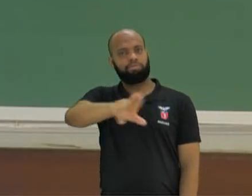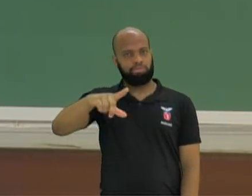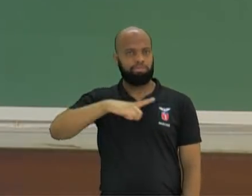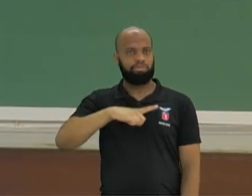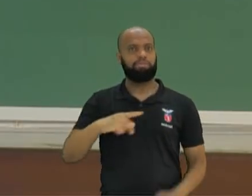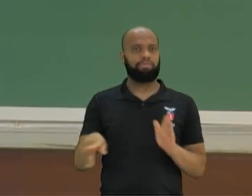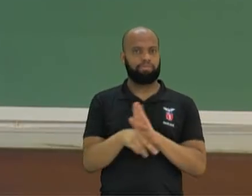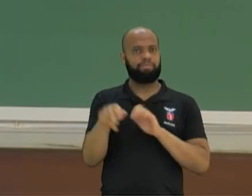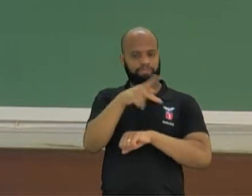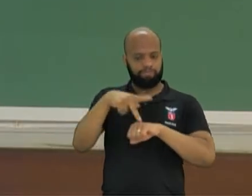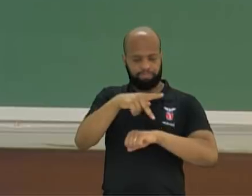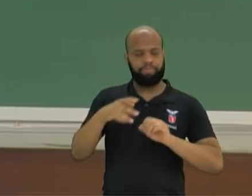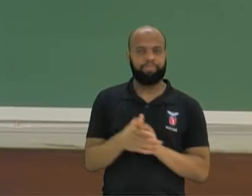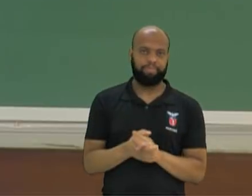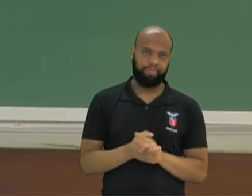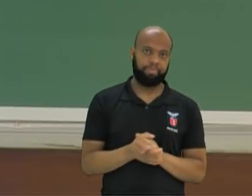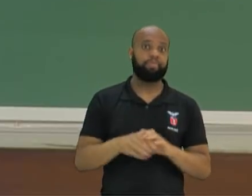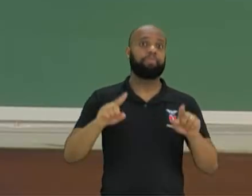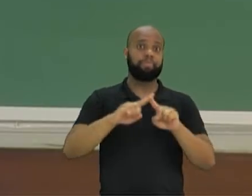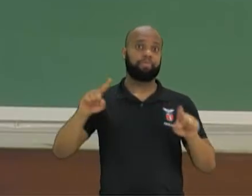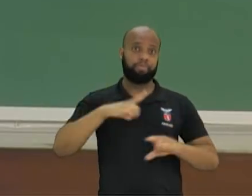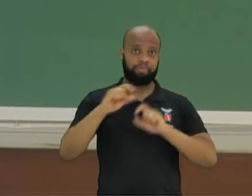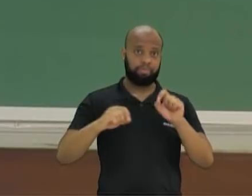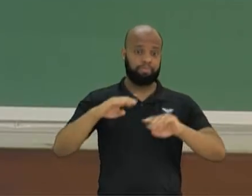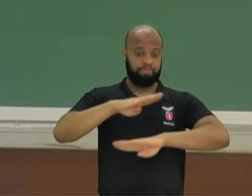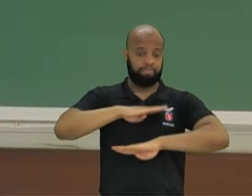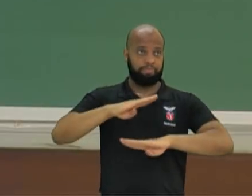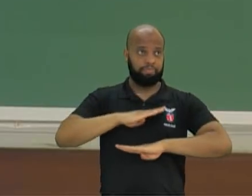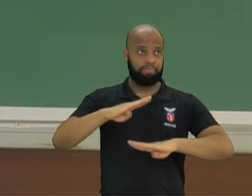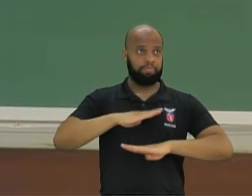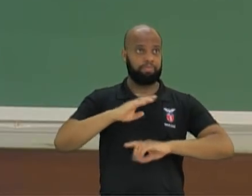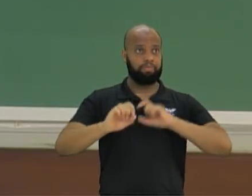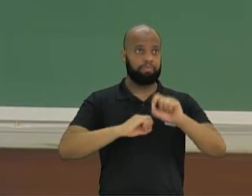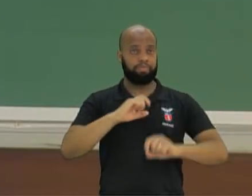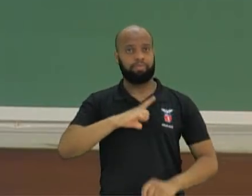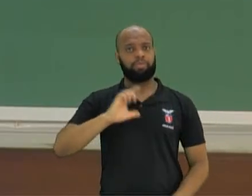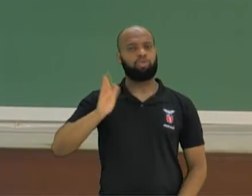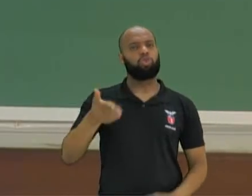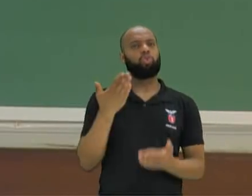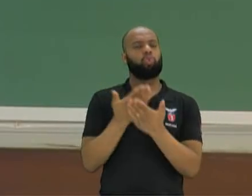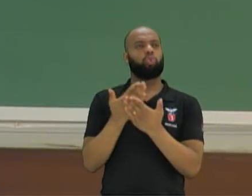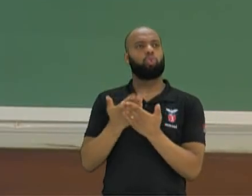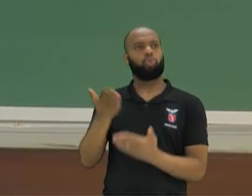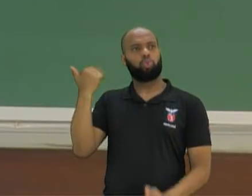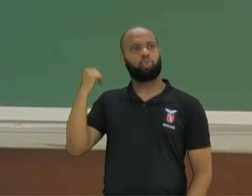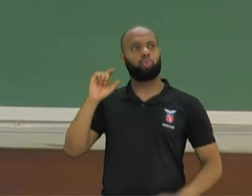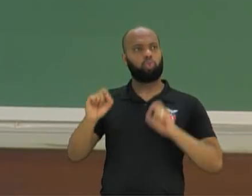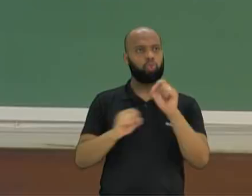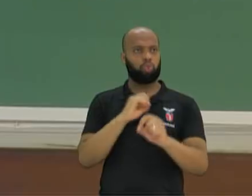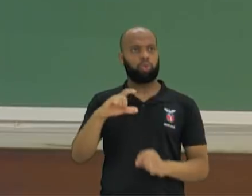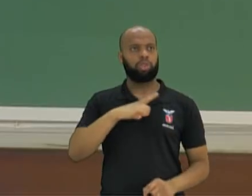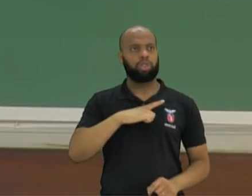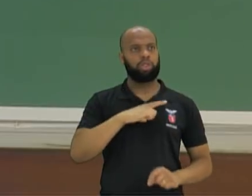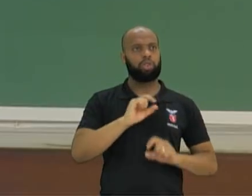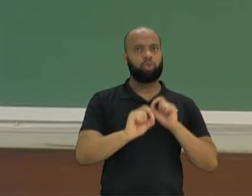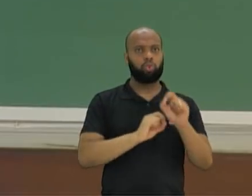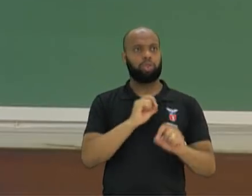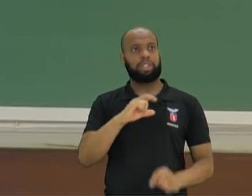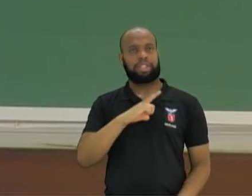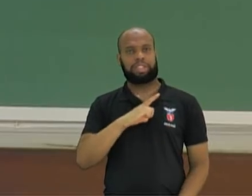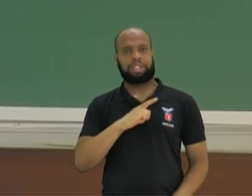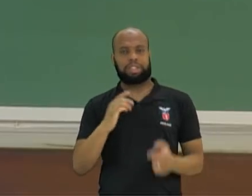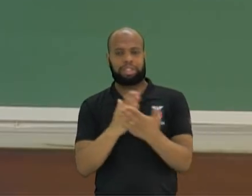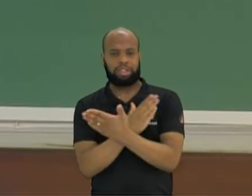o país. É claro, não devemos esquecer que a situação dos aborígenes, a gente viu em aulas anteriores, não é a mesma da